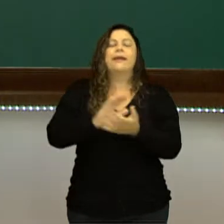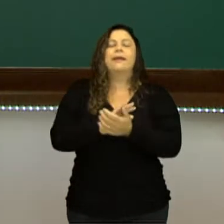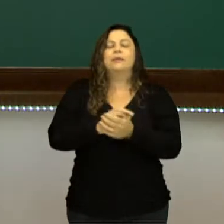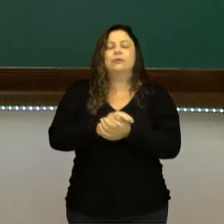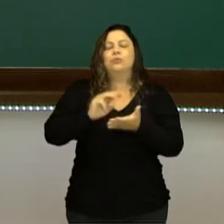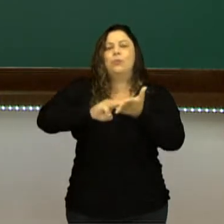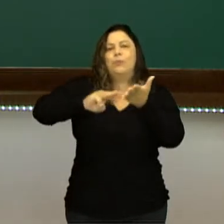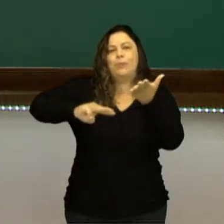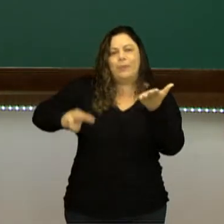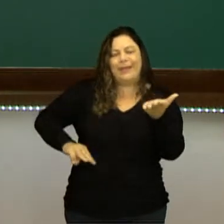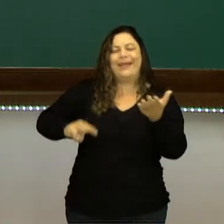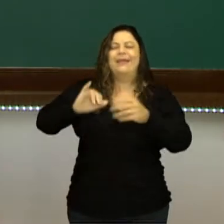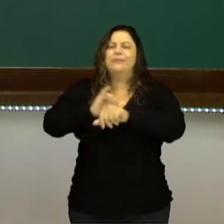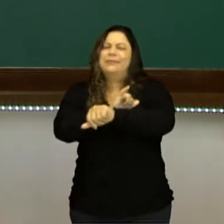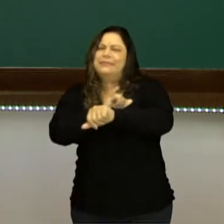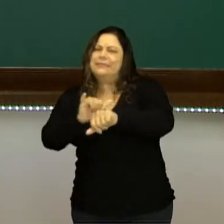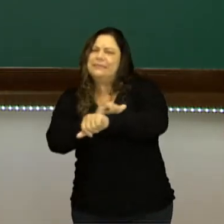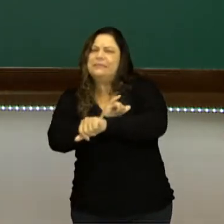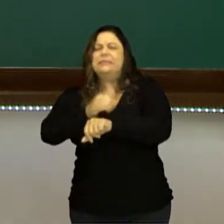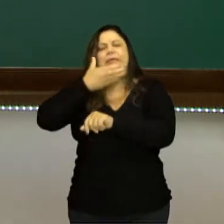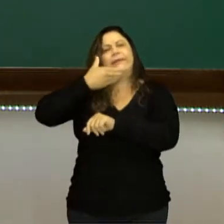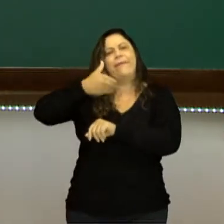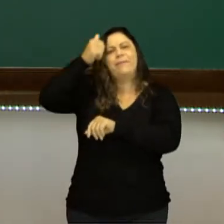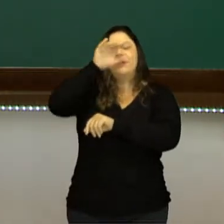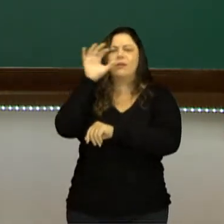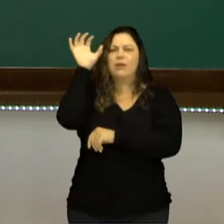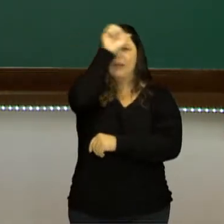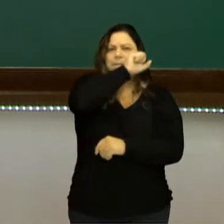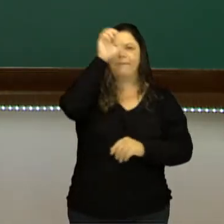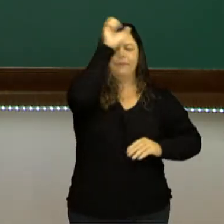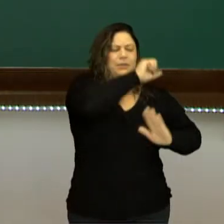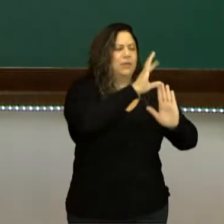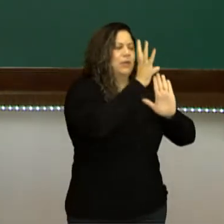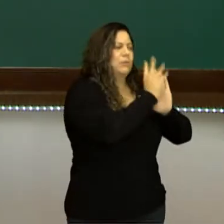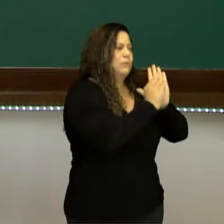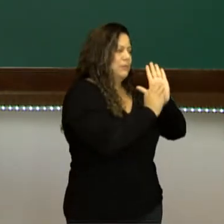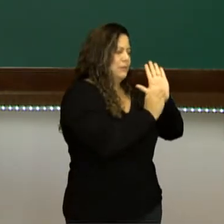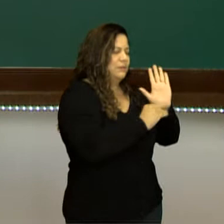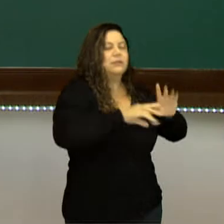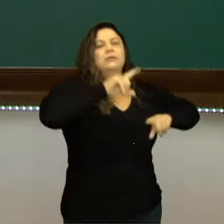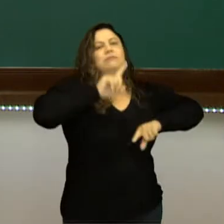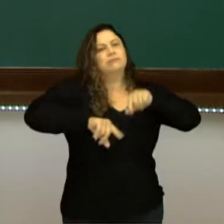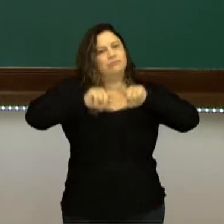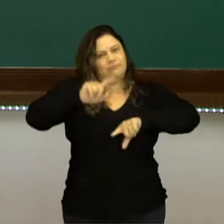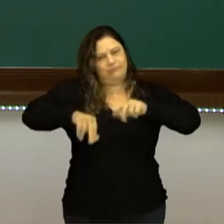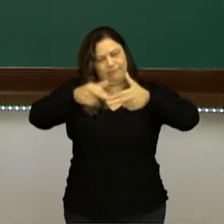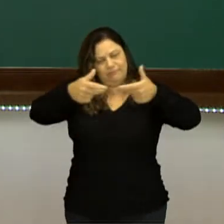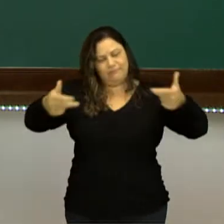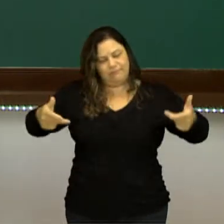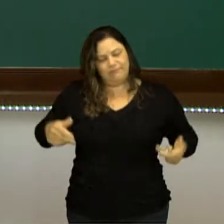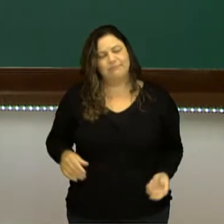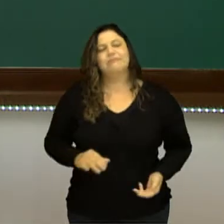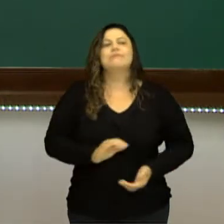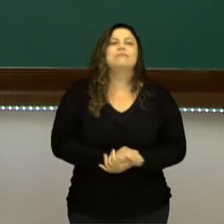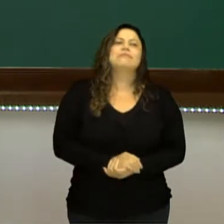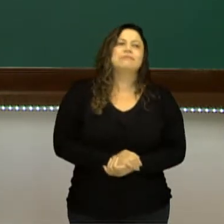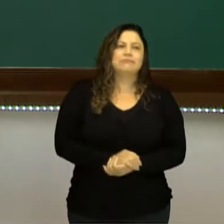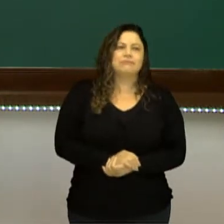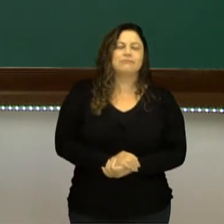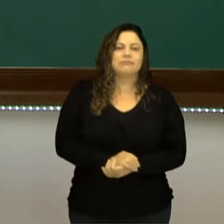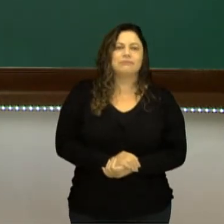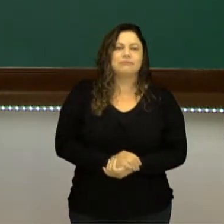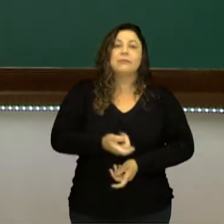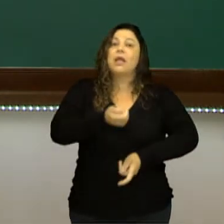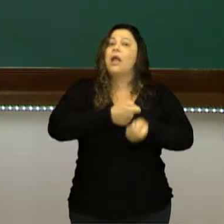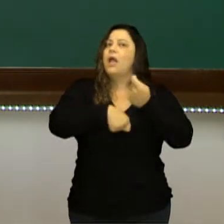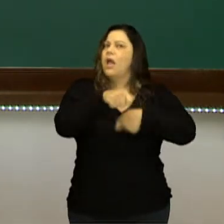gente possa aprender, né, aqueles conteúdos, né, as matérias que são propostas para a gente. Administrar